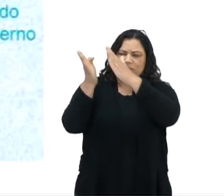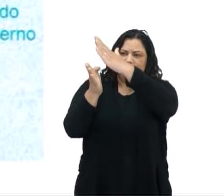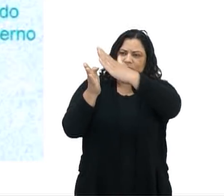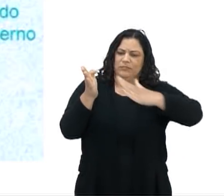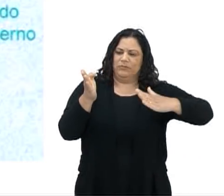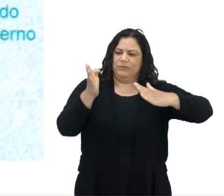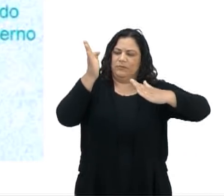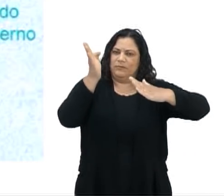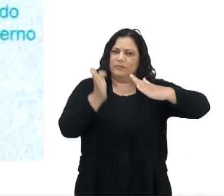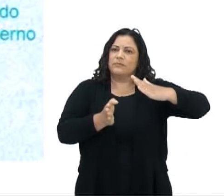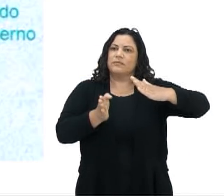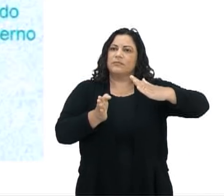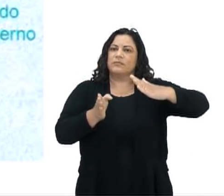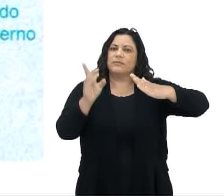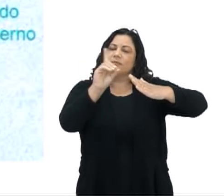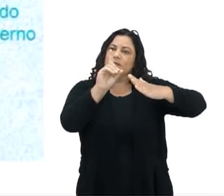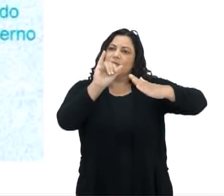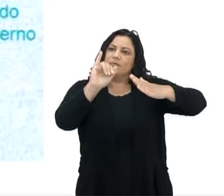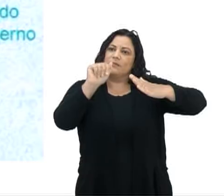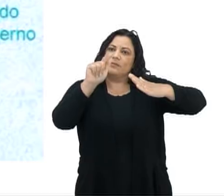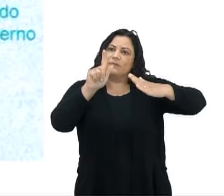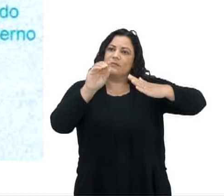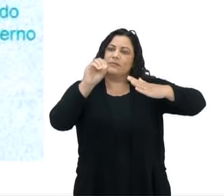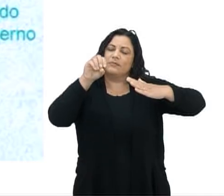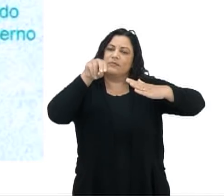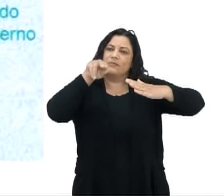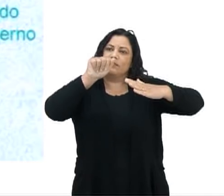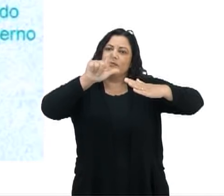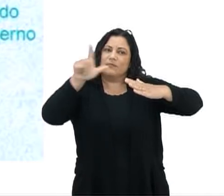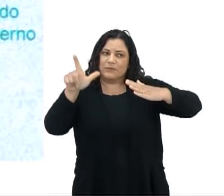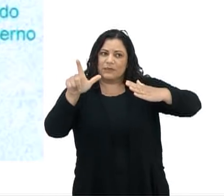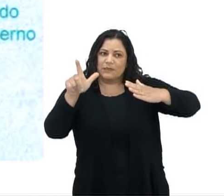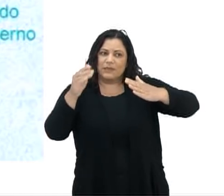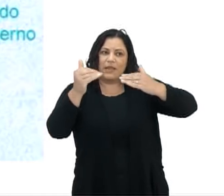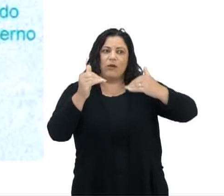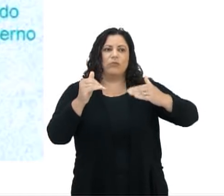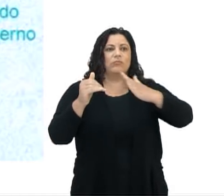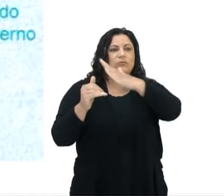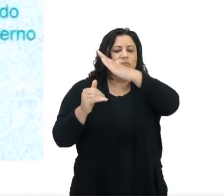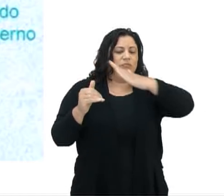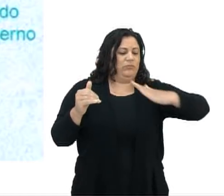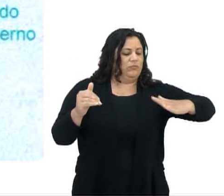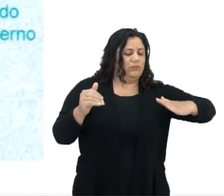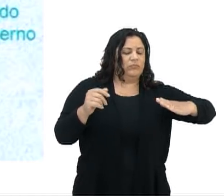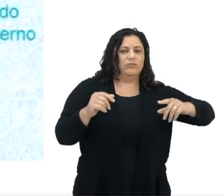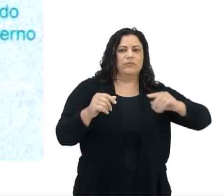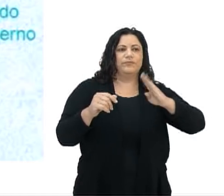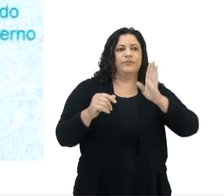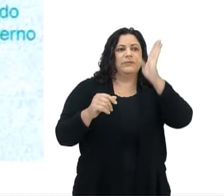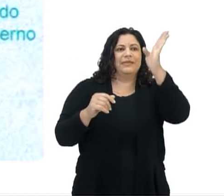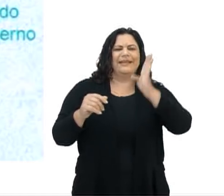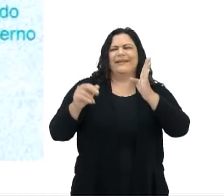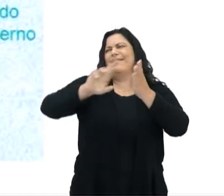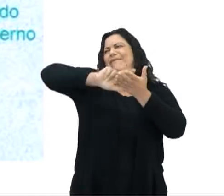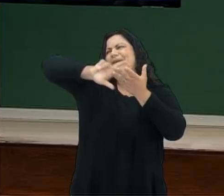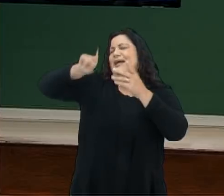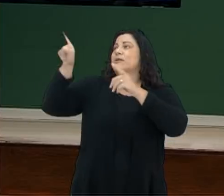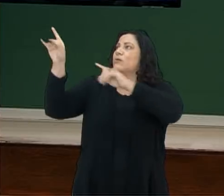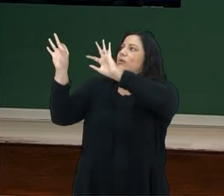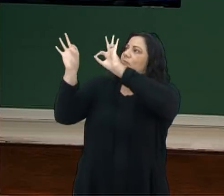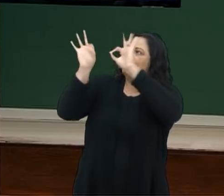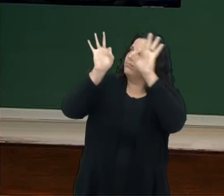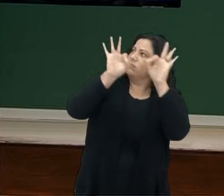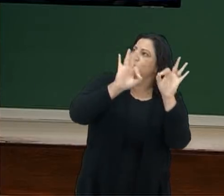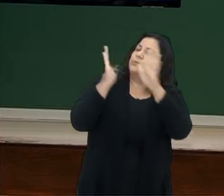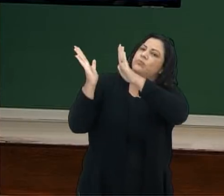de diagonal. Então, esse polígono tem, por exemplo, essa diagonal, ele tem essa diagonal, ele tem essa diagonal, então tem